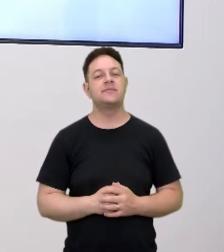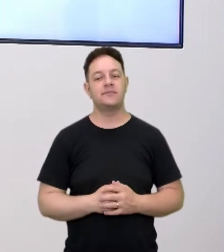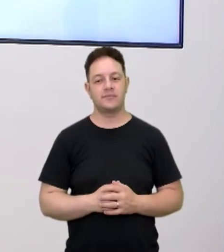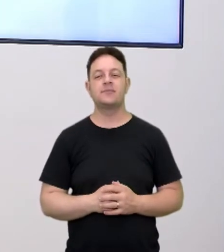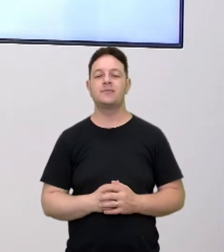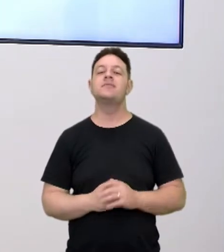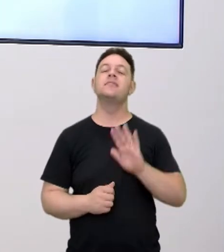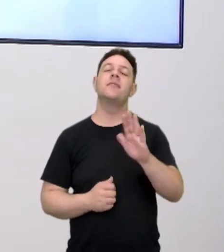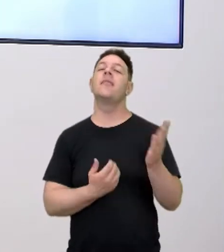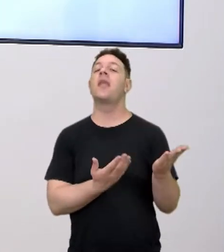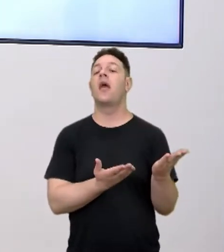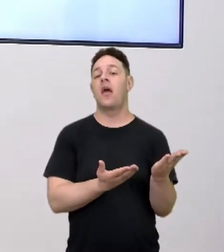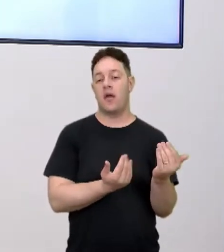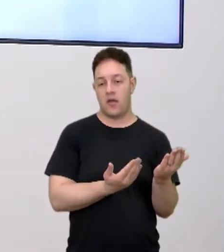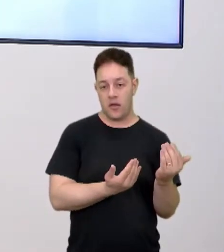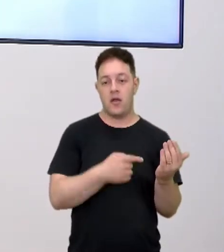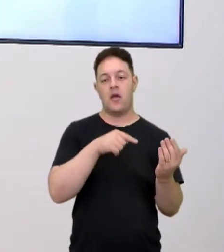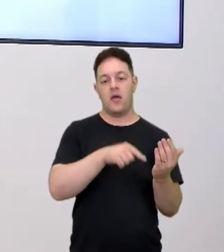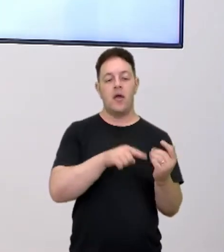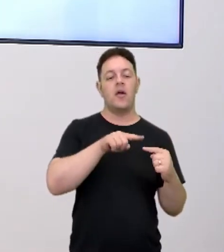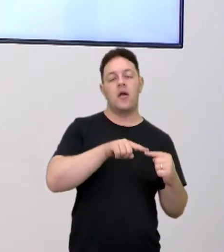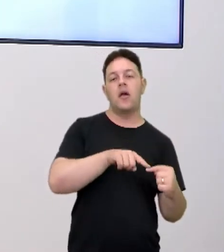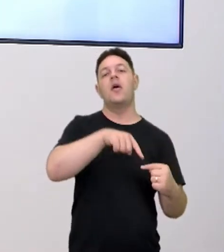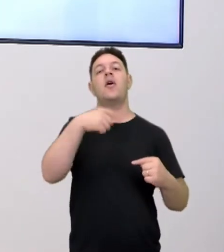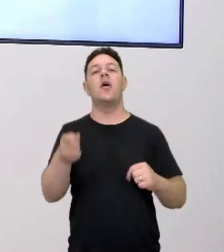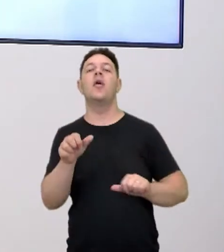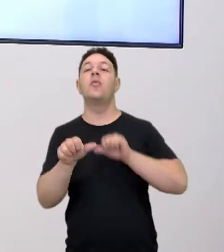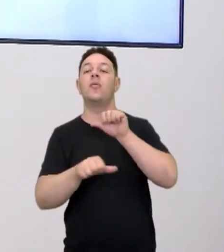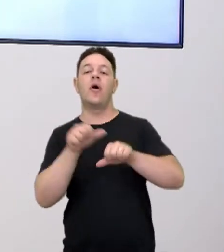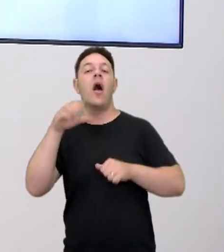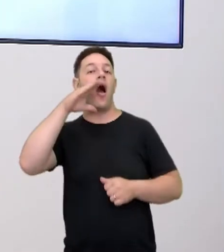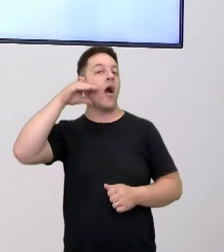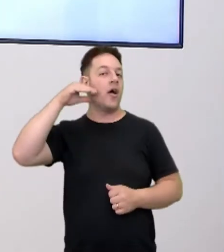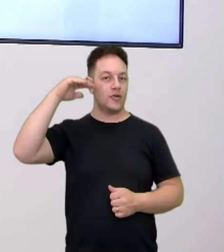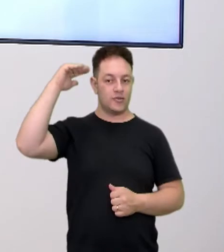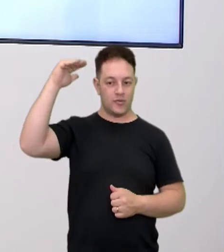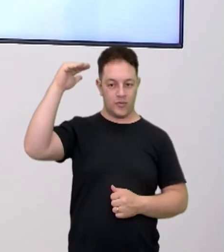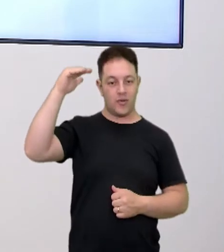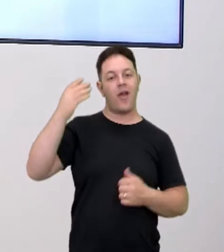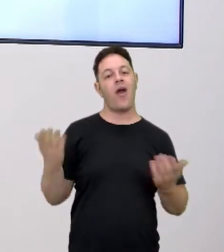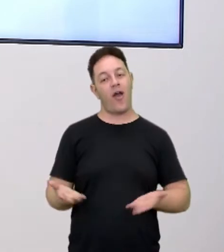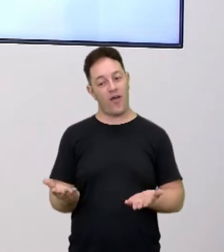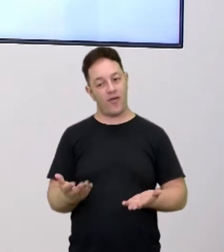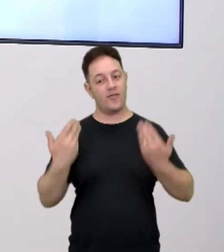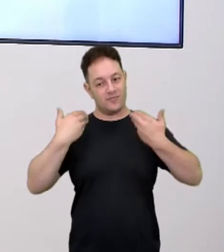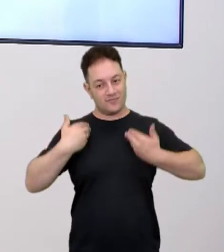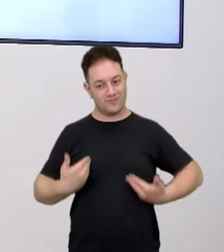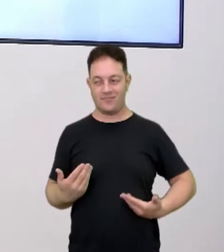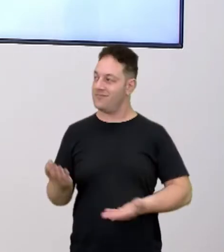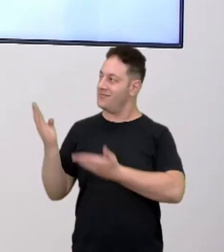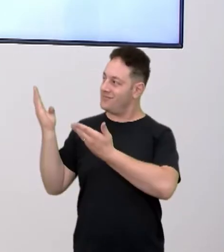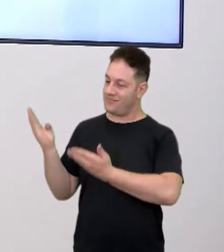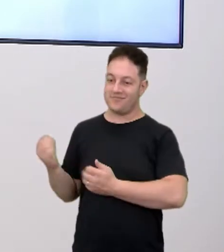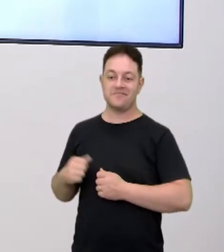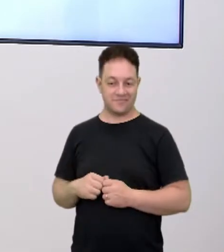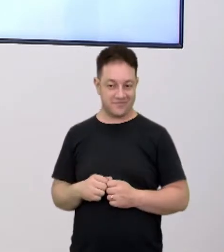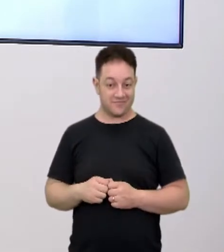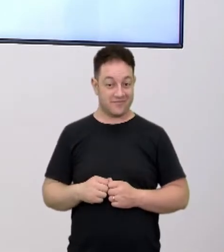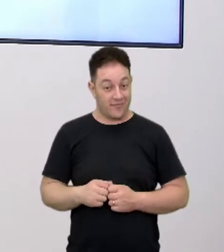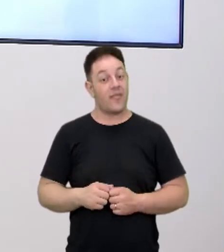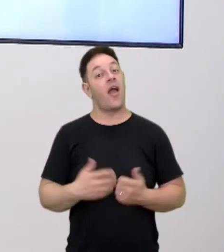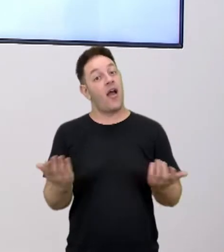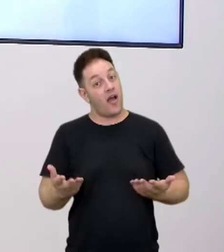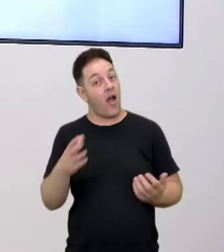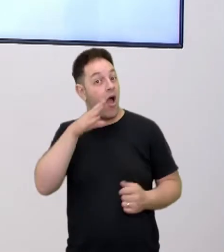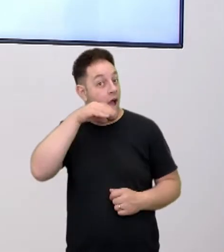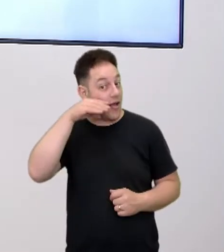Da adolescência, a gente vai para a fase adulta, que no caso é a que eu me encontro, né? E aí, o que acontece? Da fase